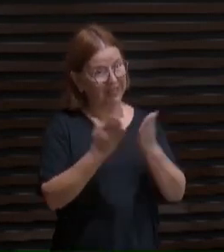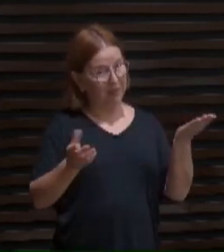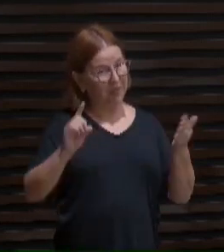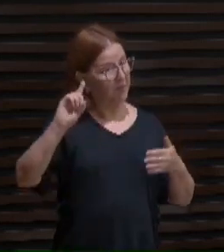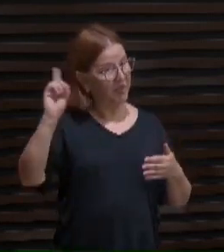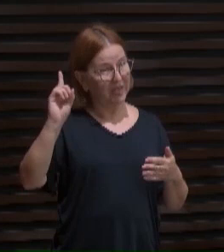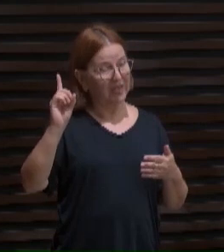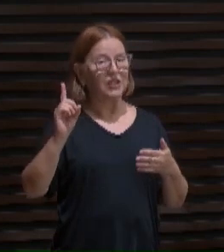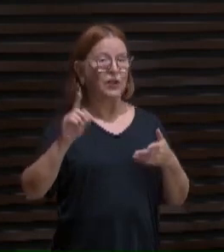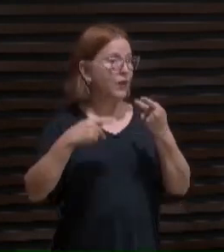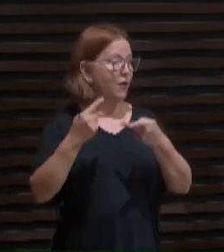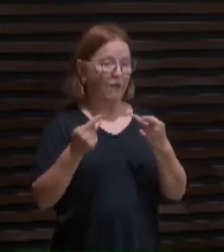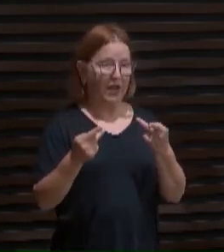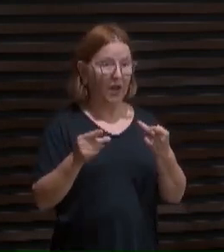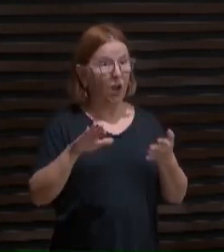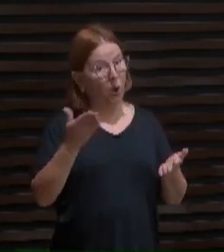Bíblia, ou você faz